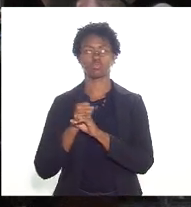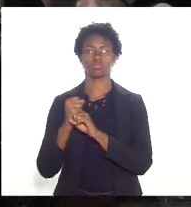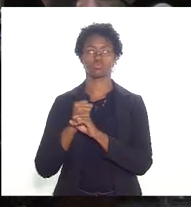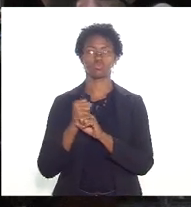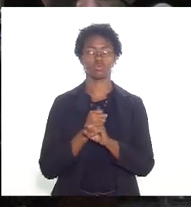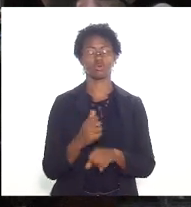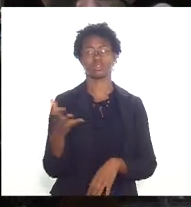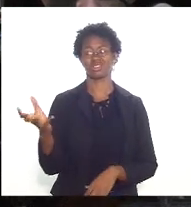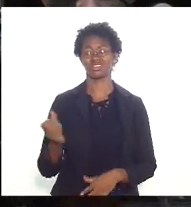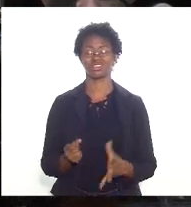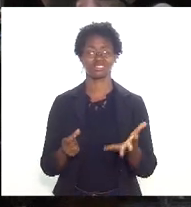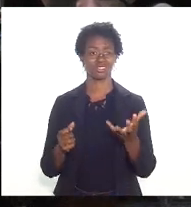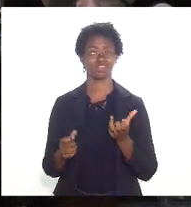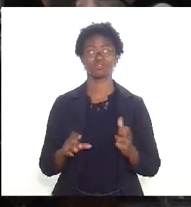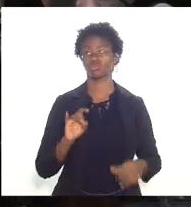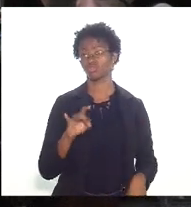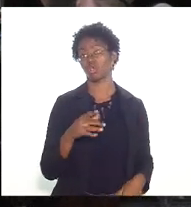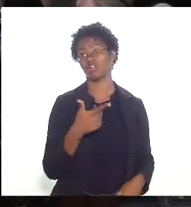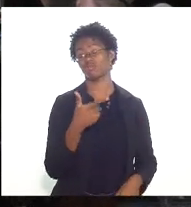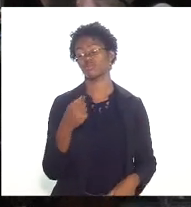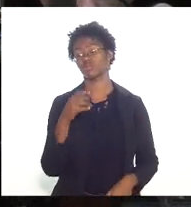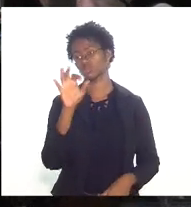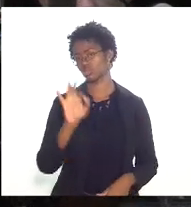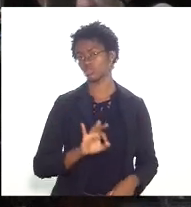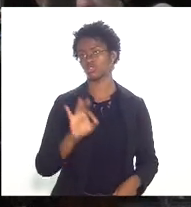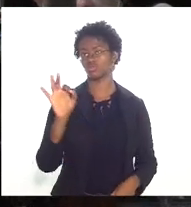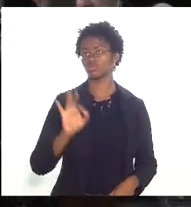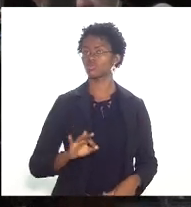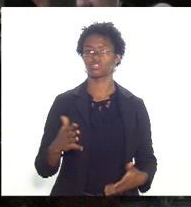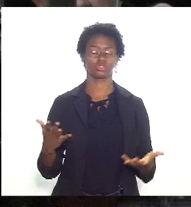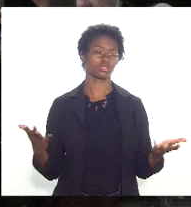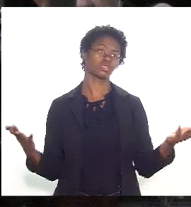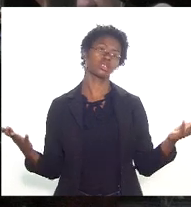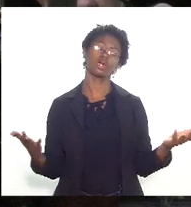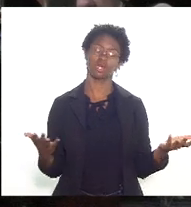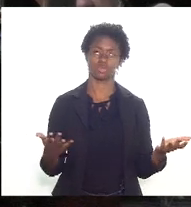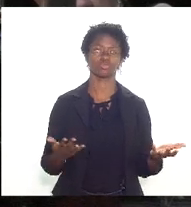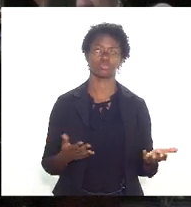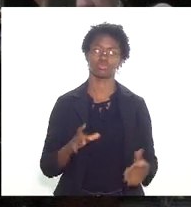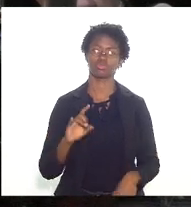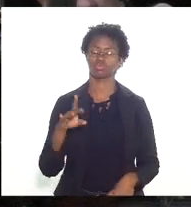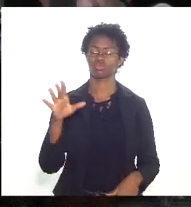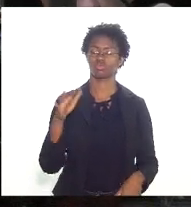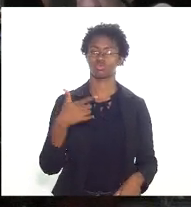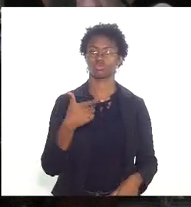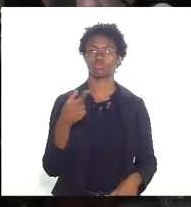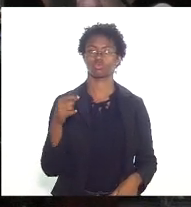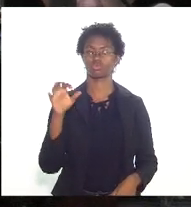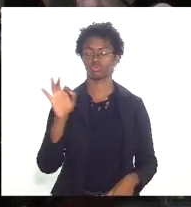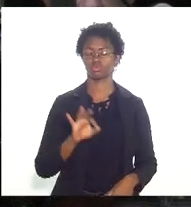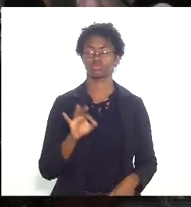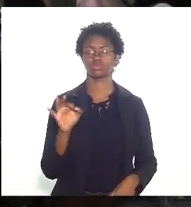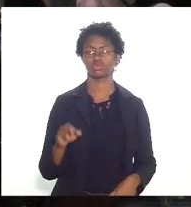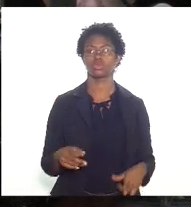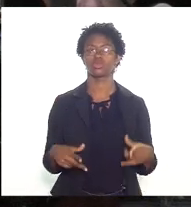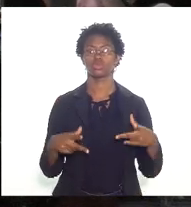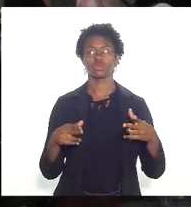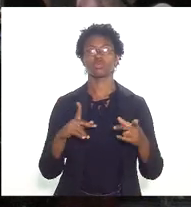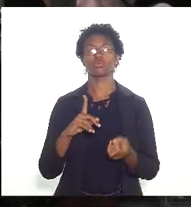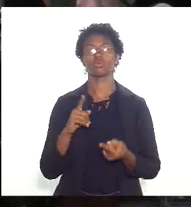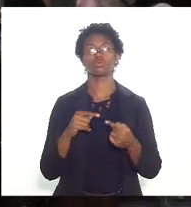e recebe em torno de vinte por cento discos como por direito